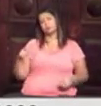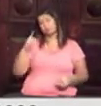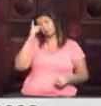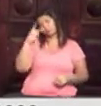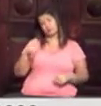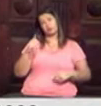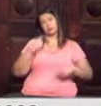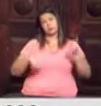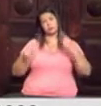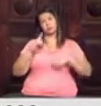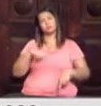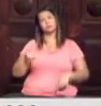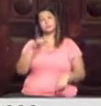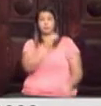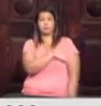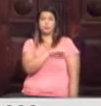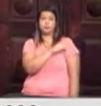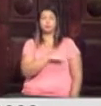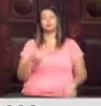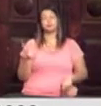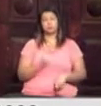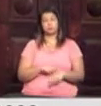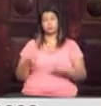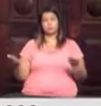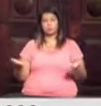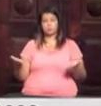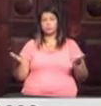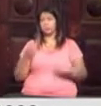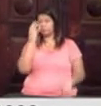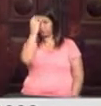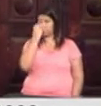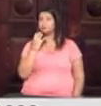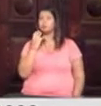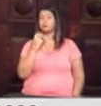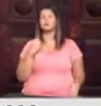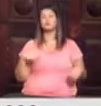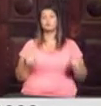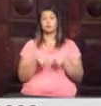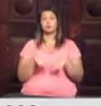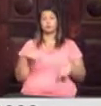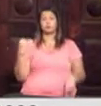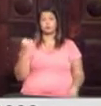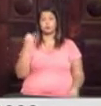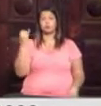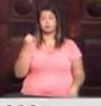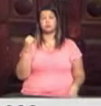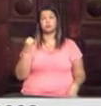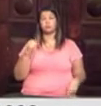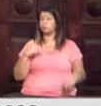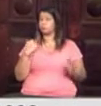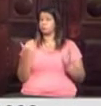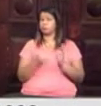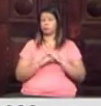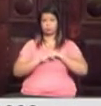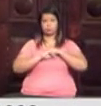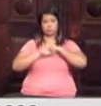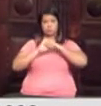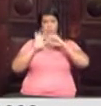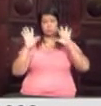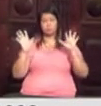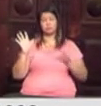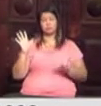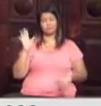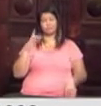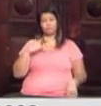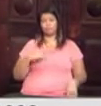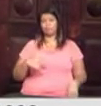o Rio de Janeiro nesse momento tão grave. Isso é importante que fique muito claro. Infelizmente,